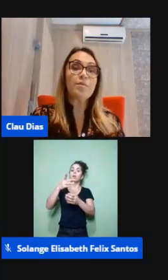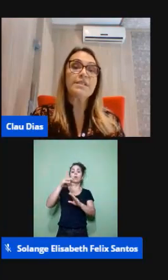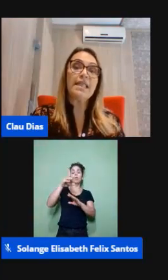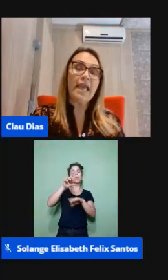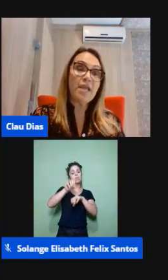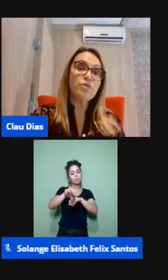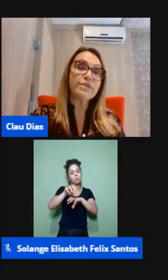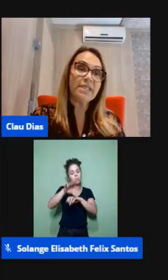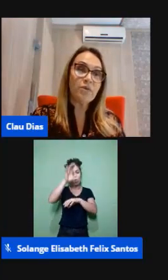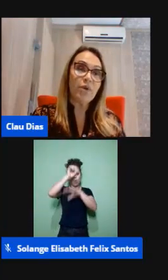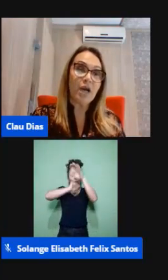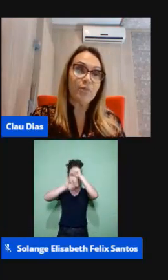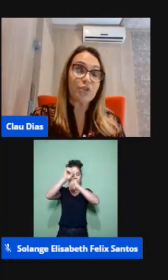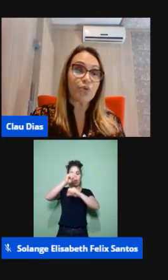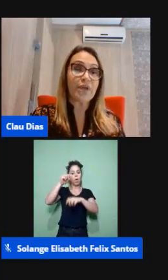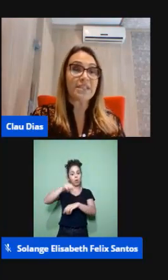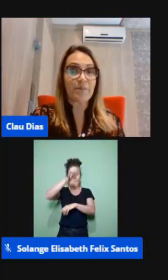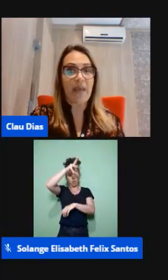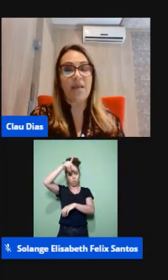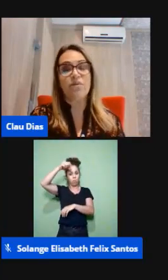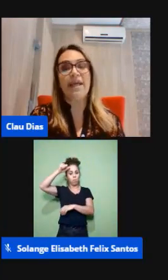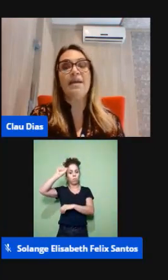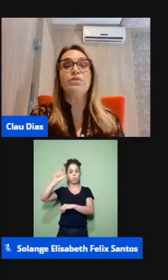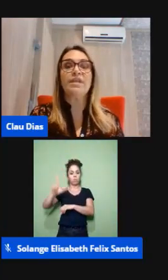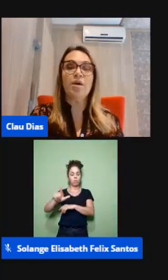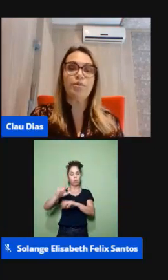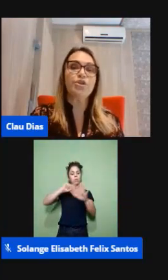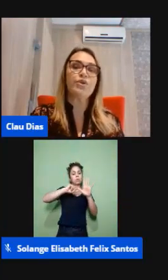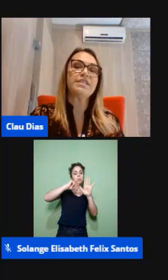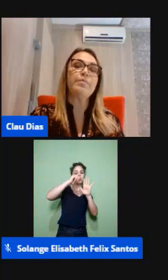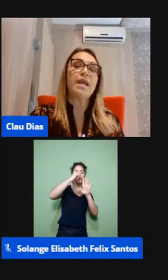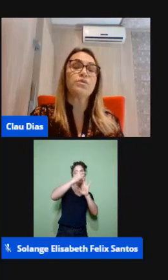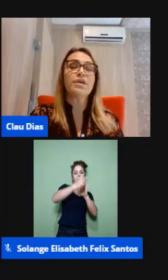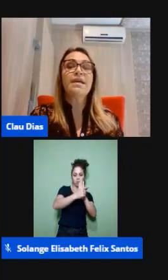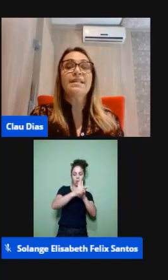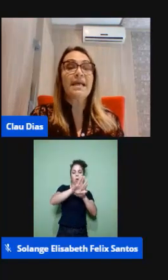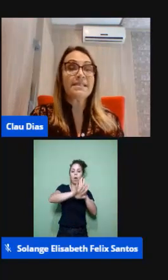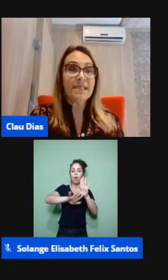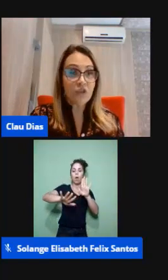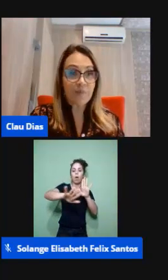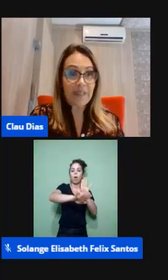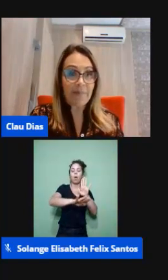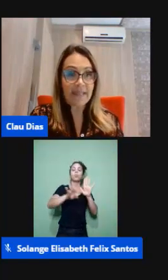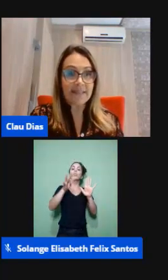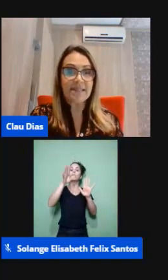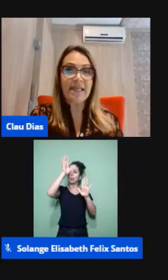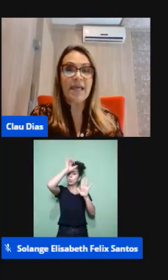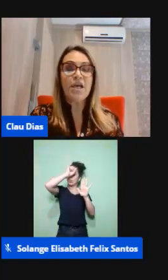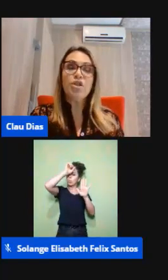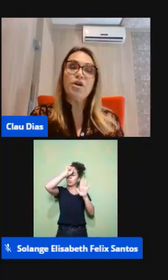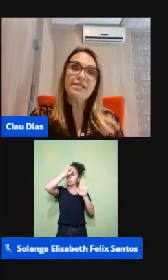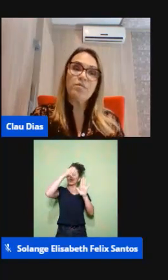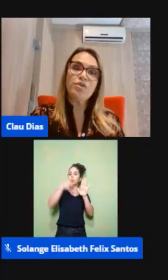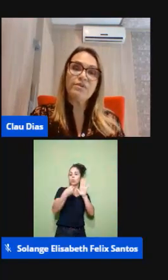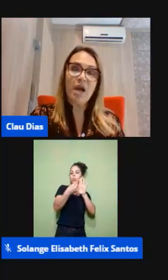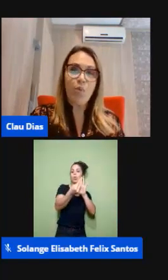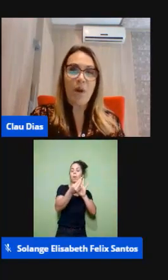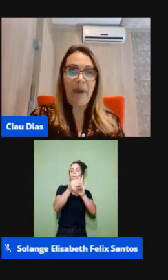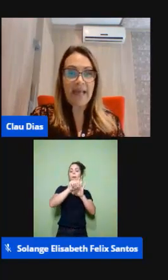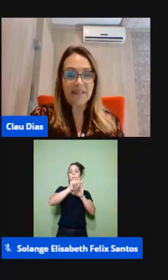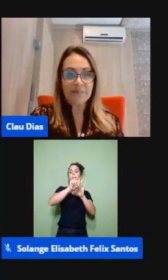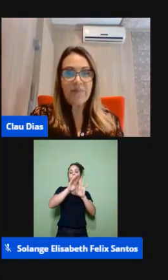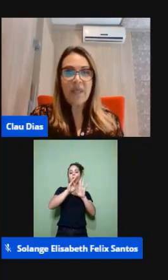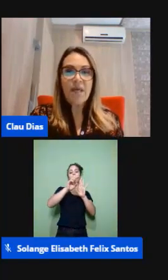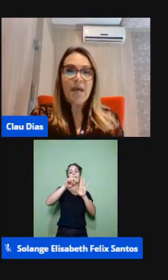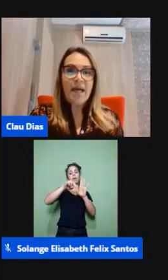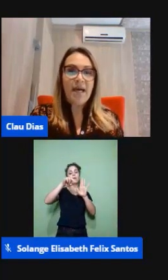nós temos, além dos 5 campos de conhecimento, né, os campos de conhecimentos trazidos pela BNCC, nós temos um campo